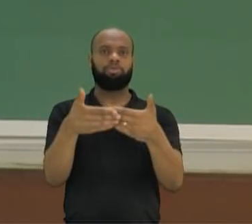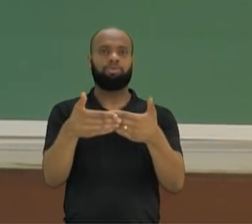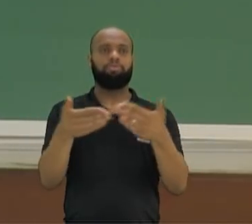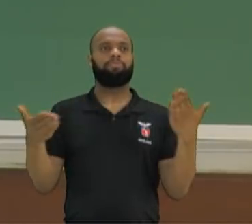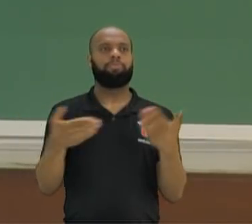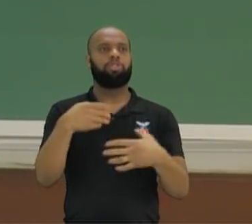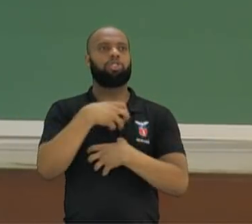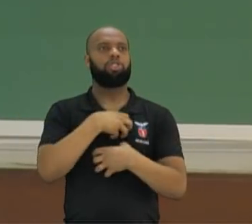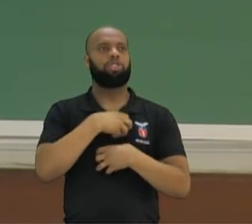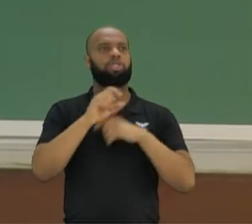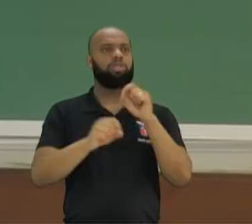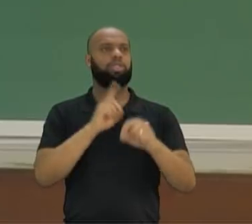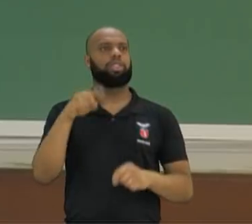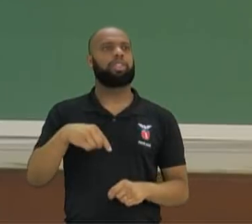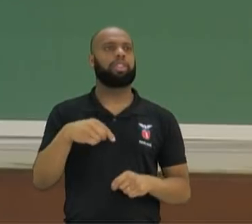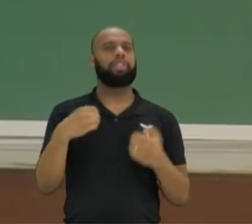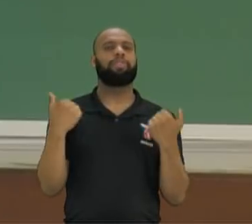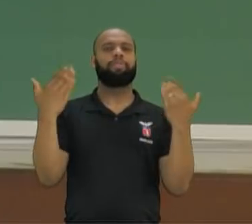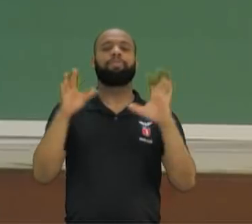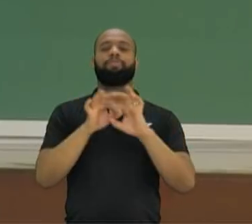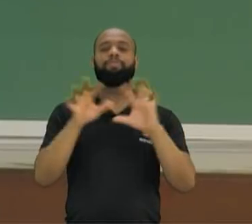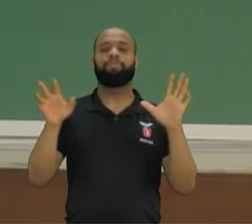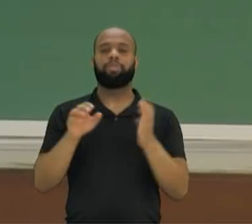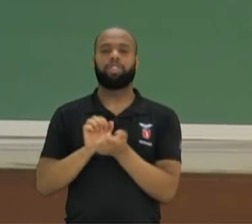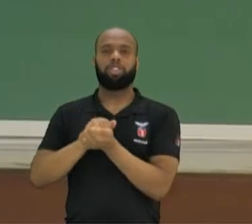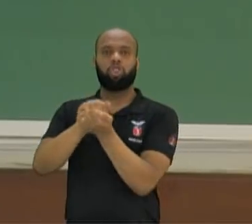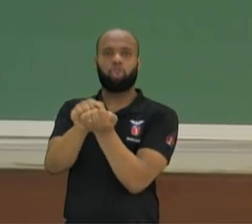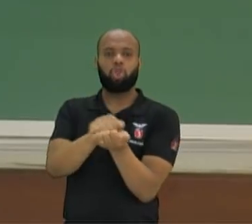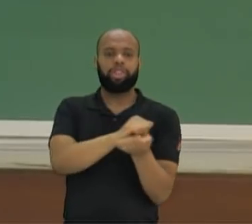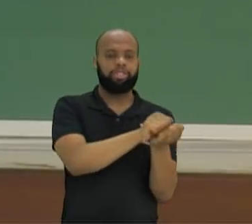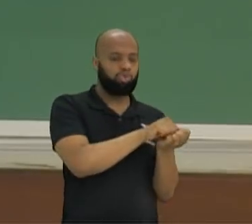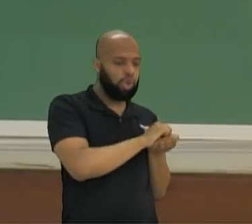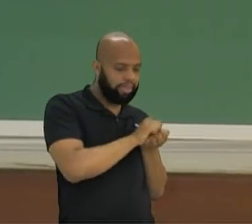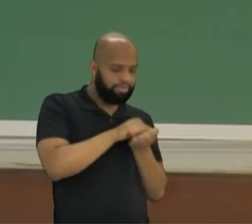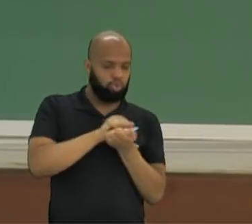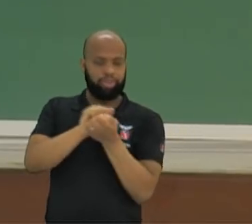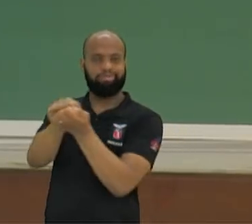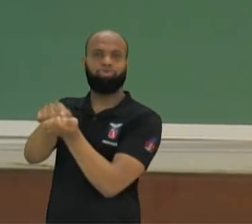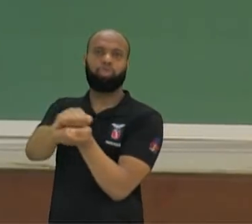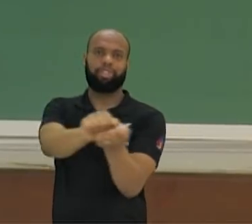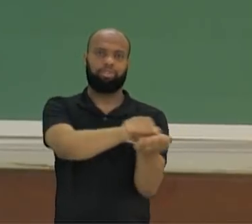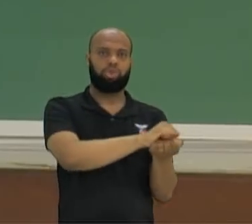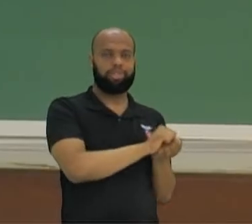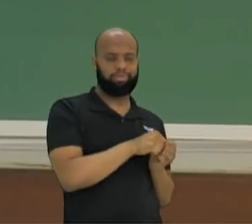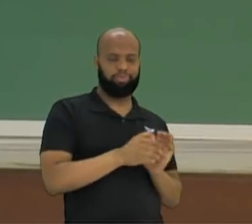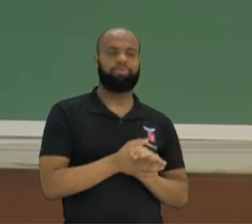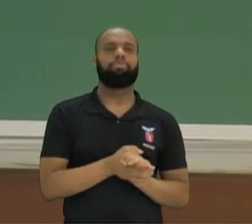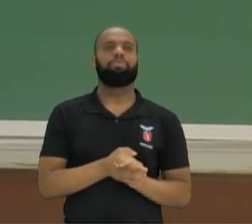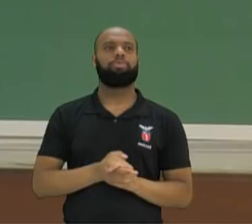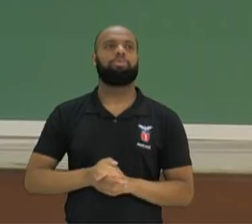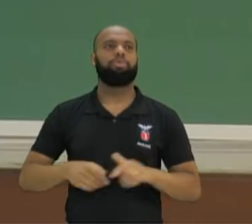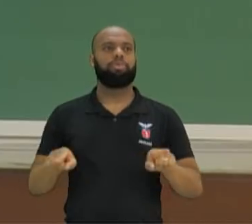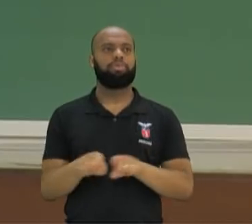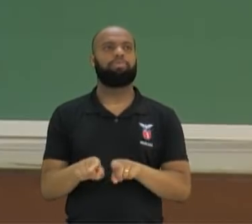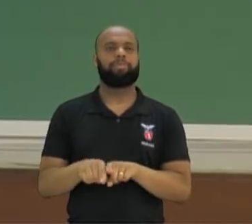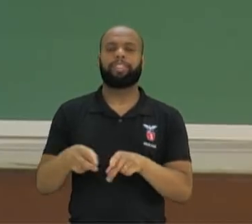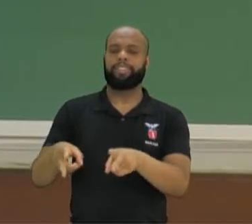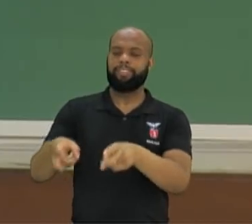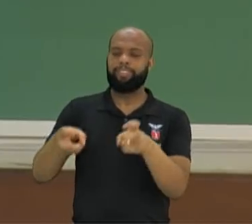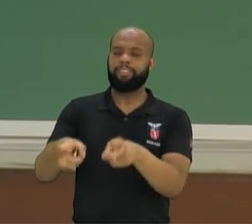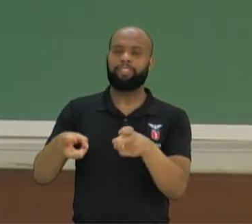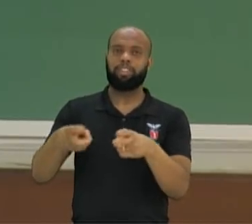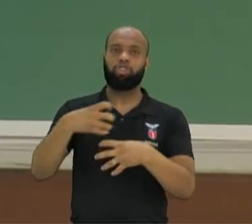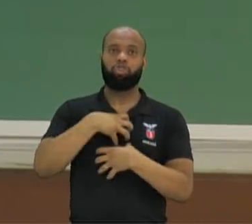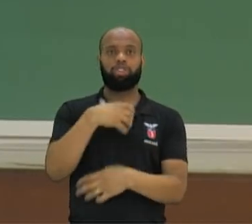extensiva, animais soltos no pasto, se alimentando da pastagem. E ao extrativismo, que pode